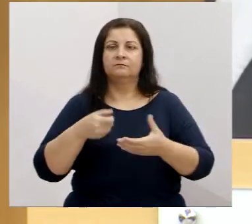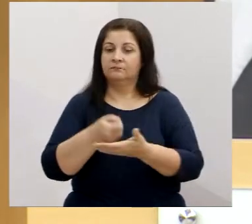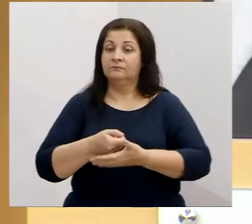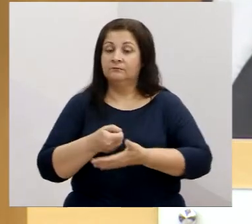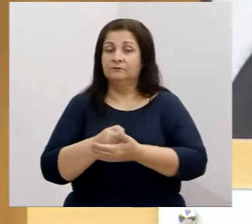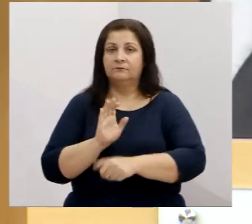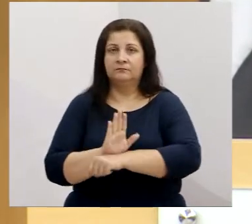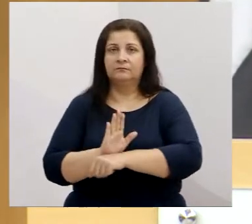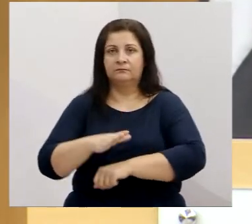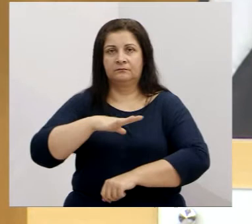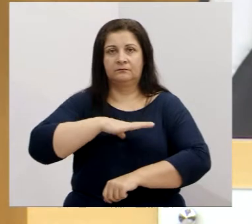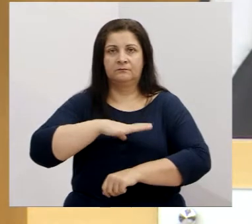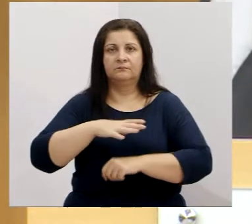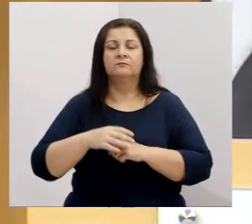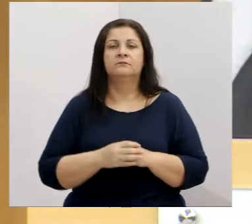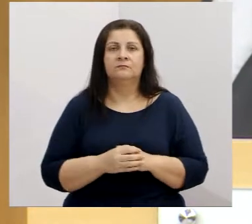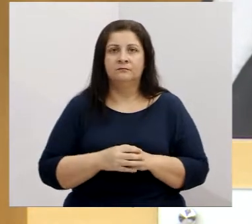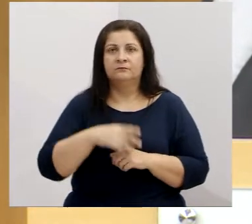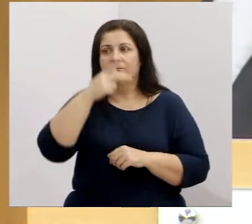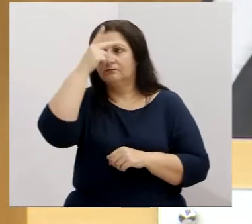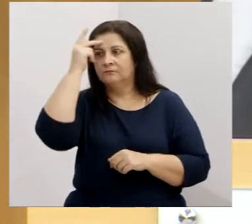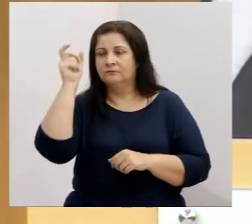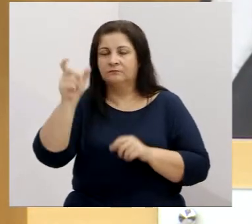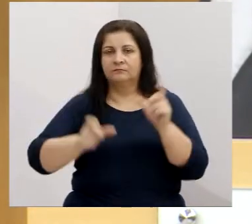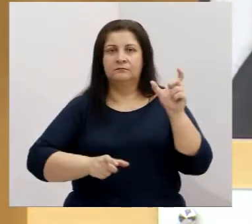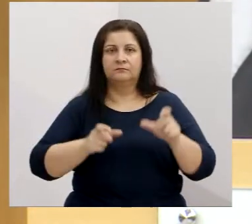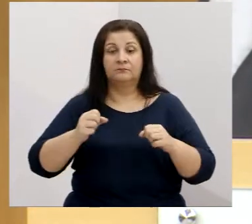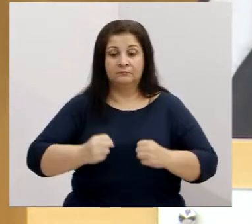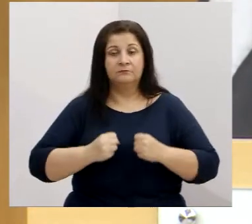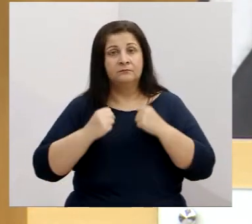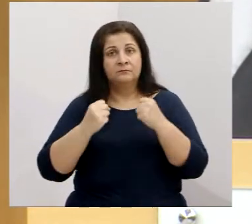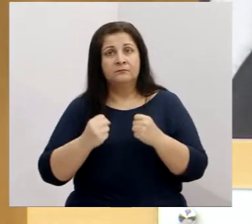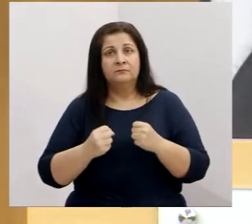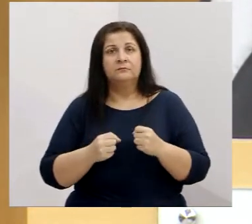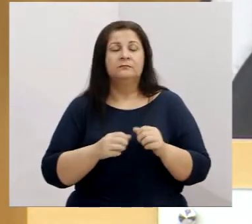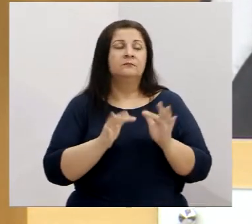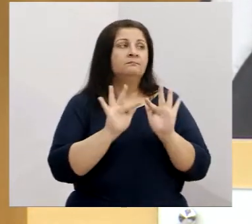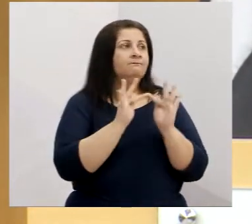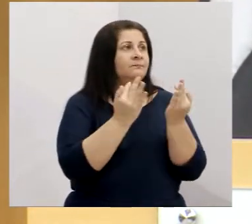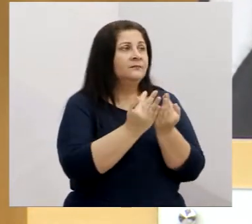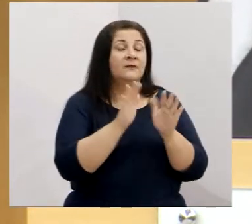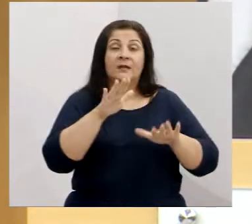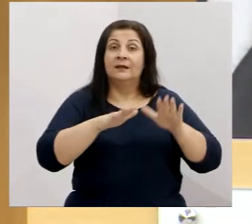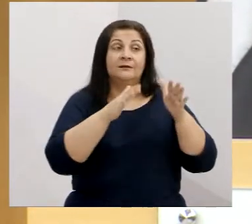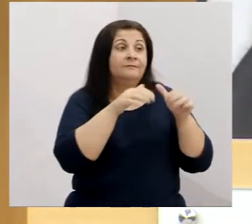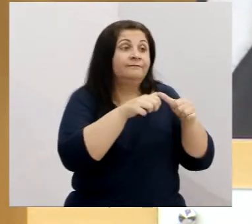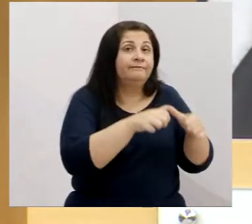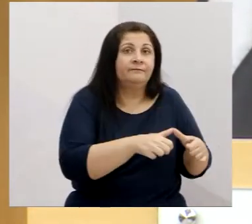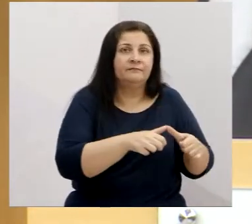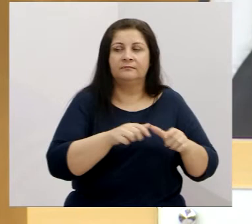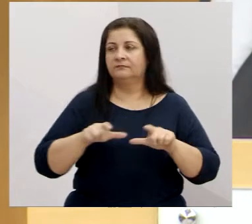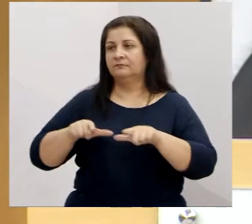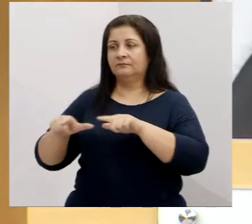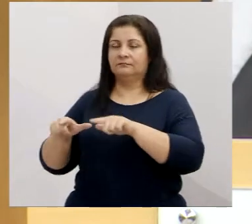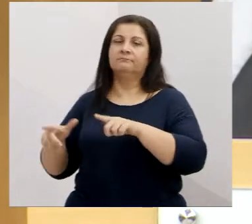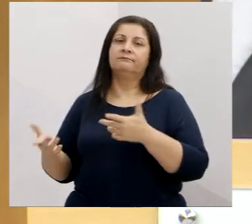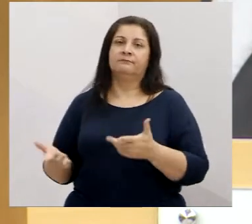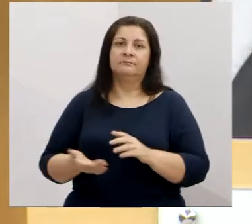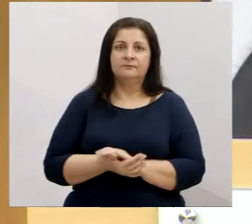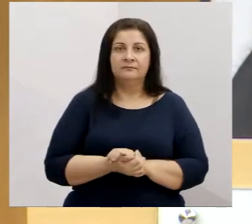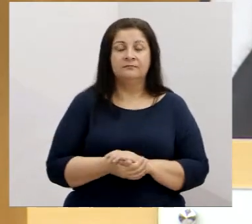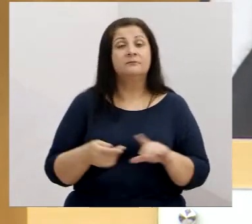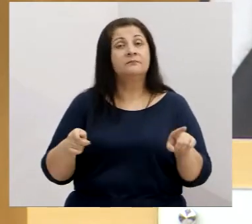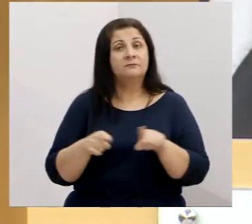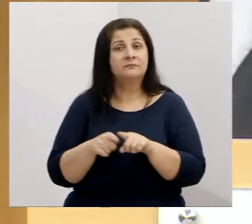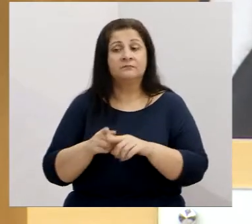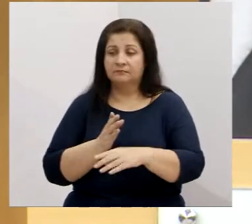cidade pelas pessoas muitas das vezes dedicando o seu tempo deixando a sua família seus afazeres se dedicando ao próximo E isso